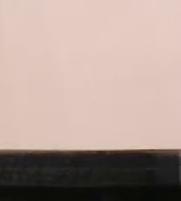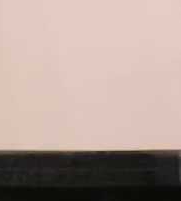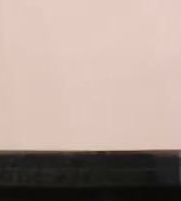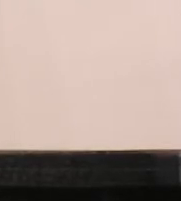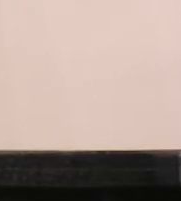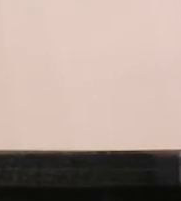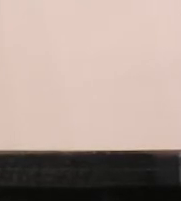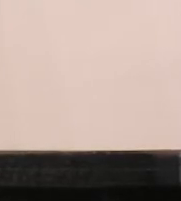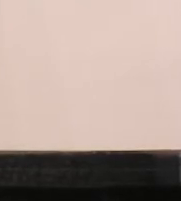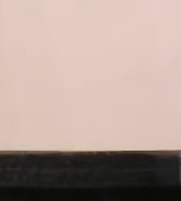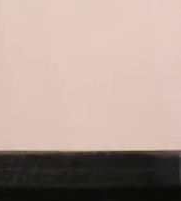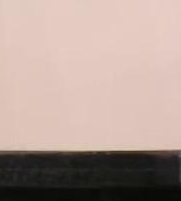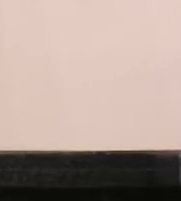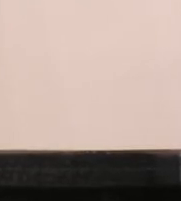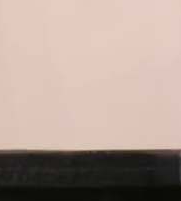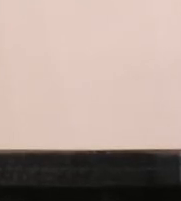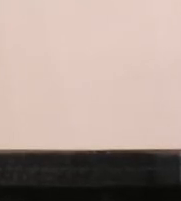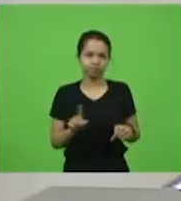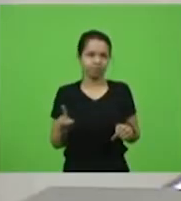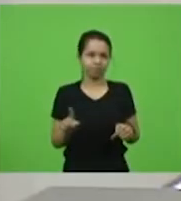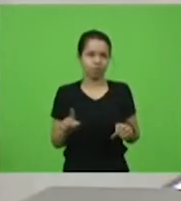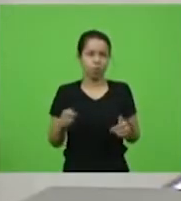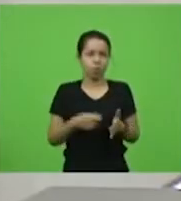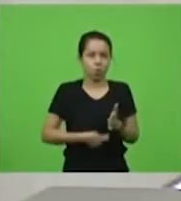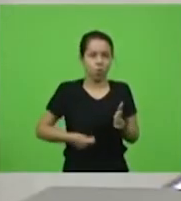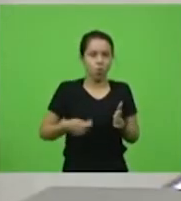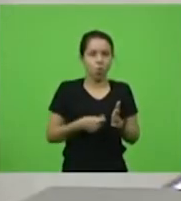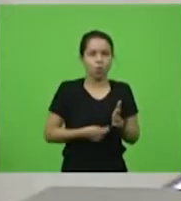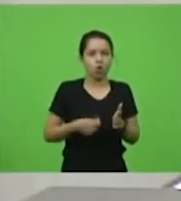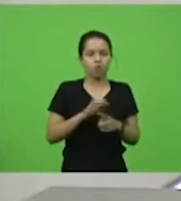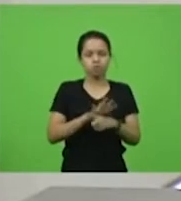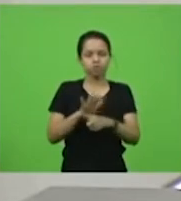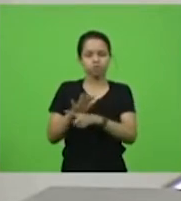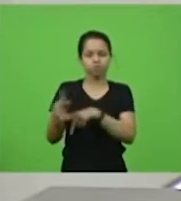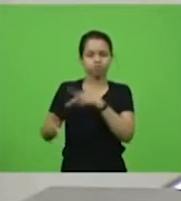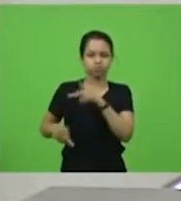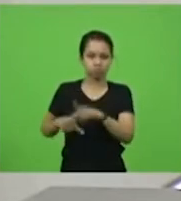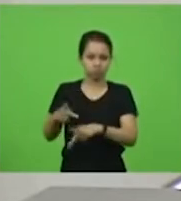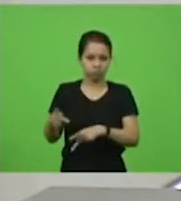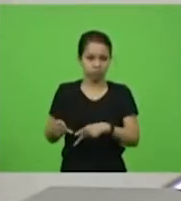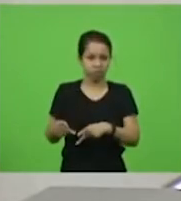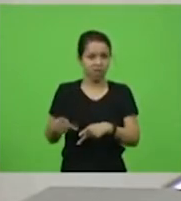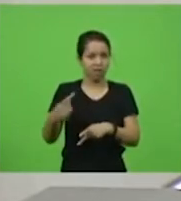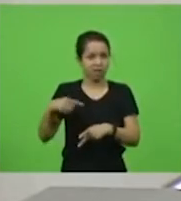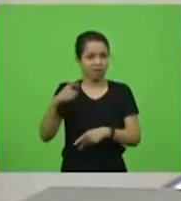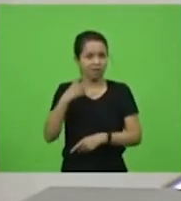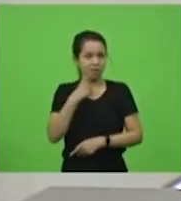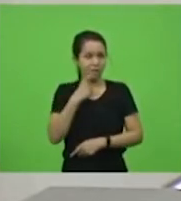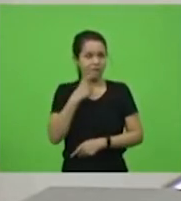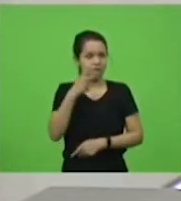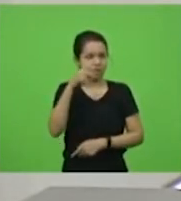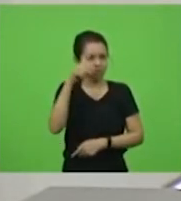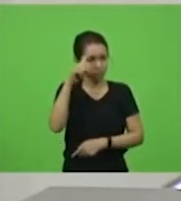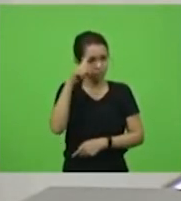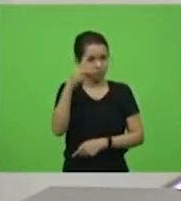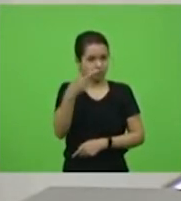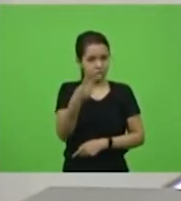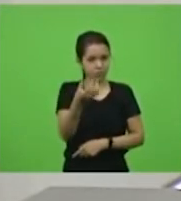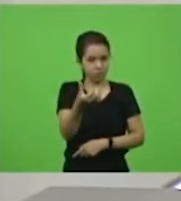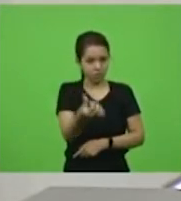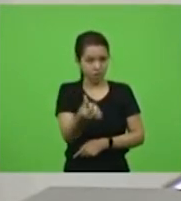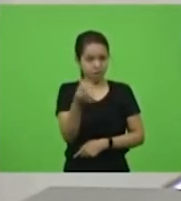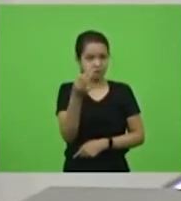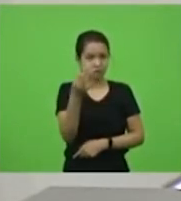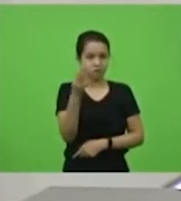Brasil registrou o primeiro caso da doença. Nessa sexta-feira agora, dia 26 de fevereiro, fará 1 ano, colegas,